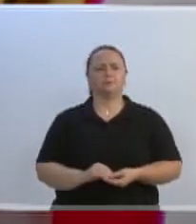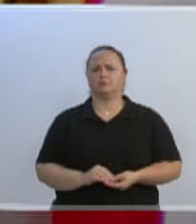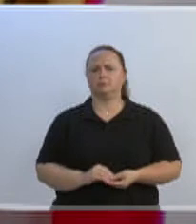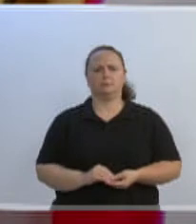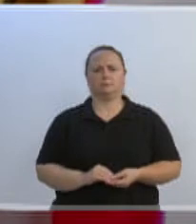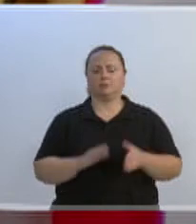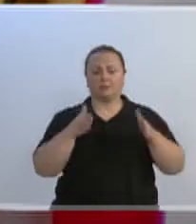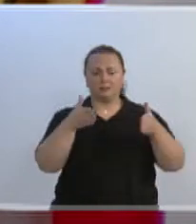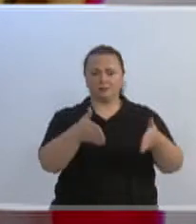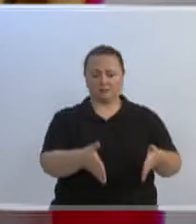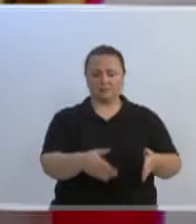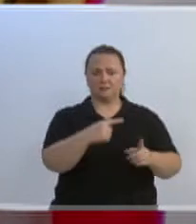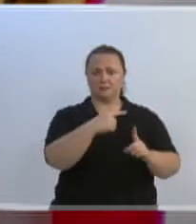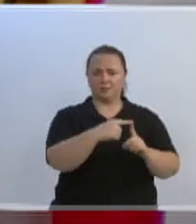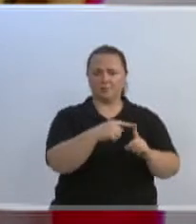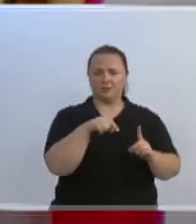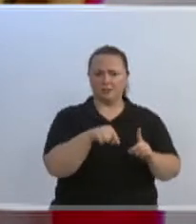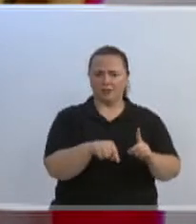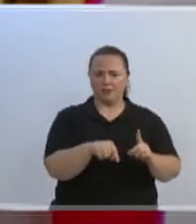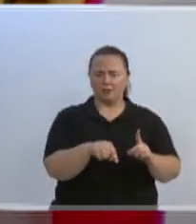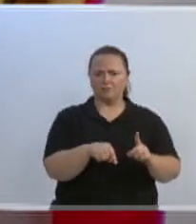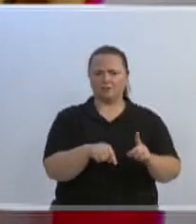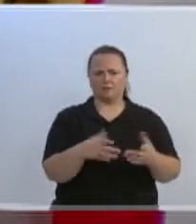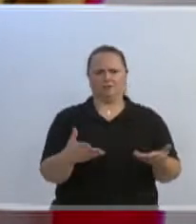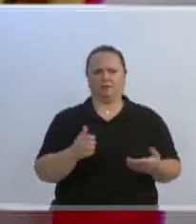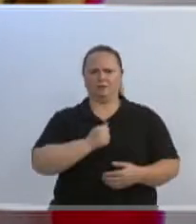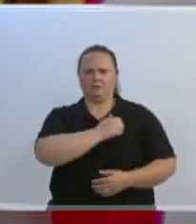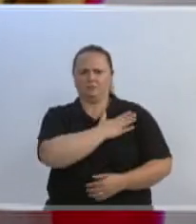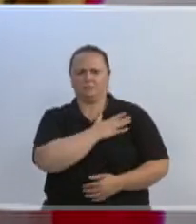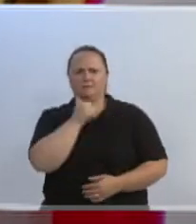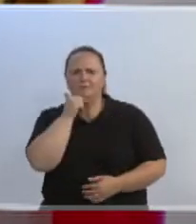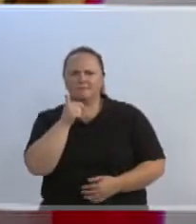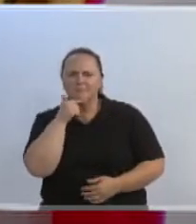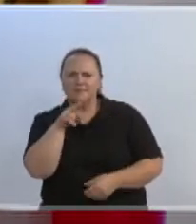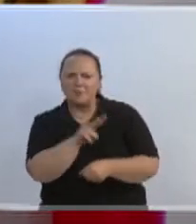leiloando cemitérios. Até disso, prefeito, não dá conta de cuidar? Pelo amor de Deus.